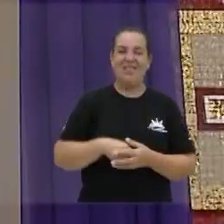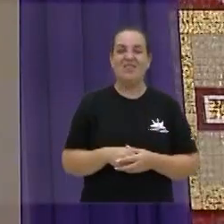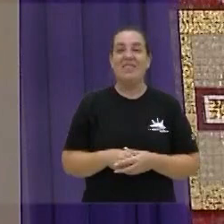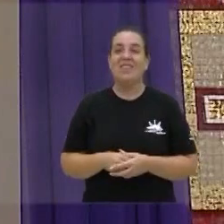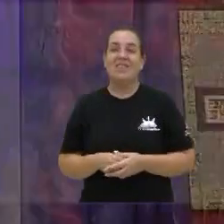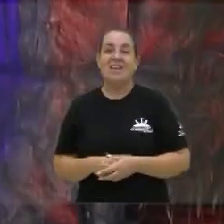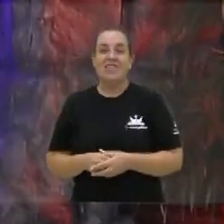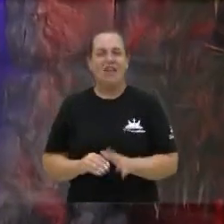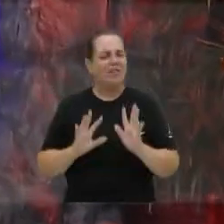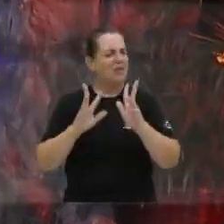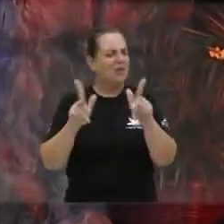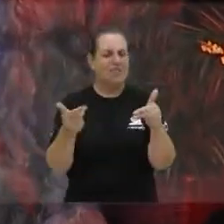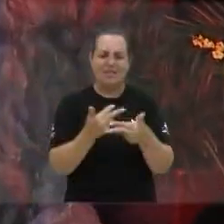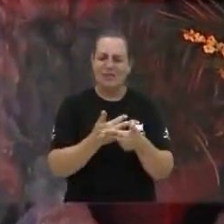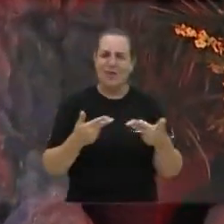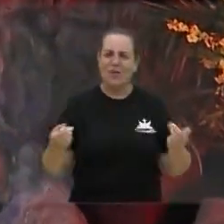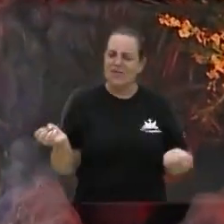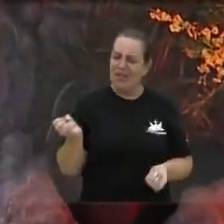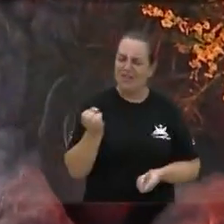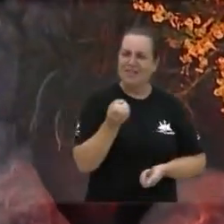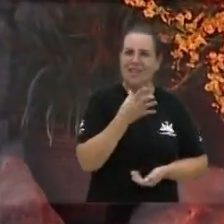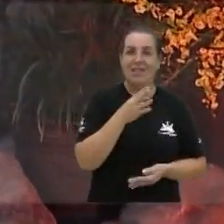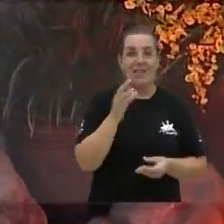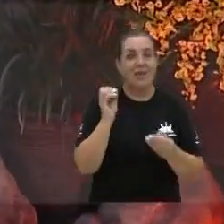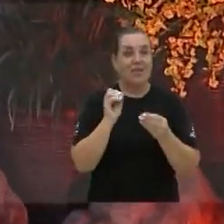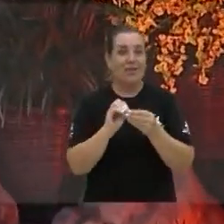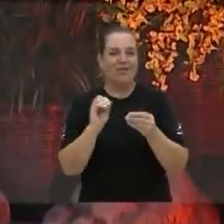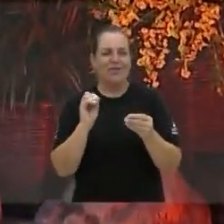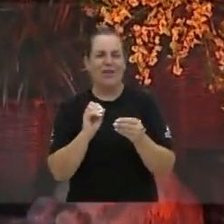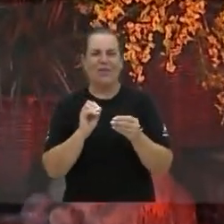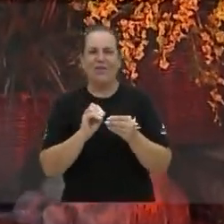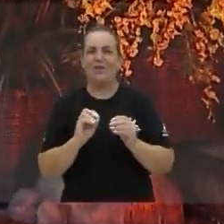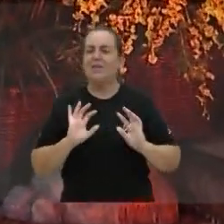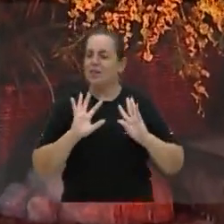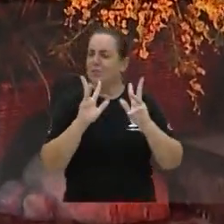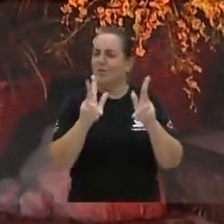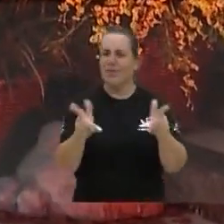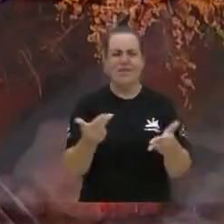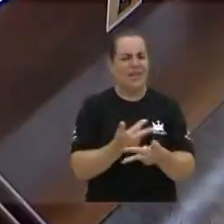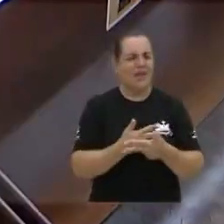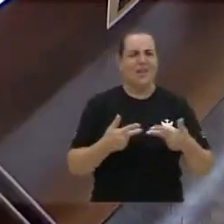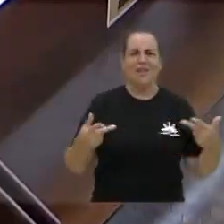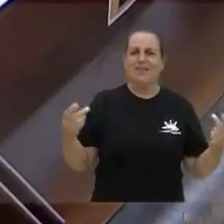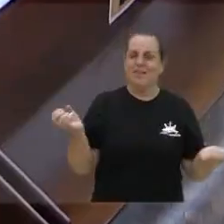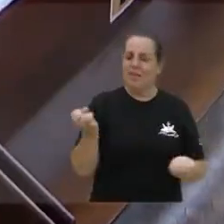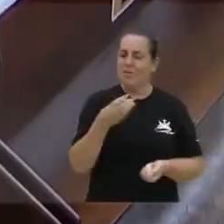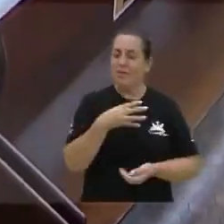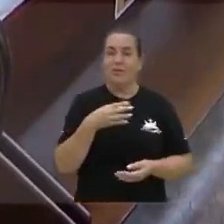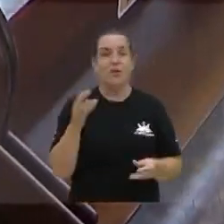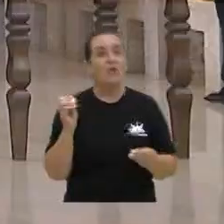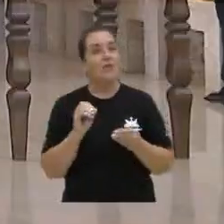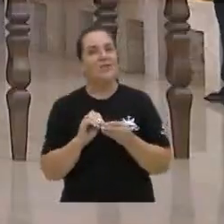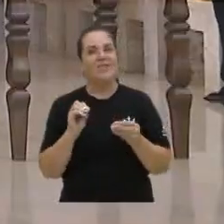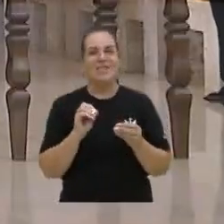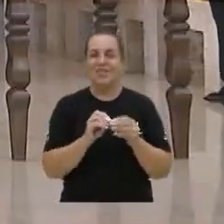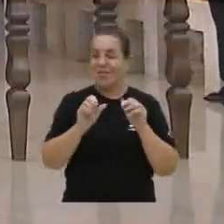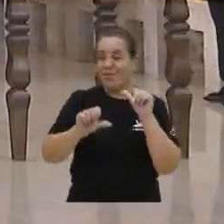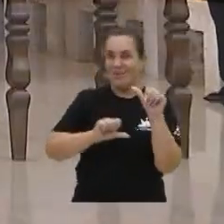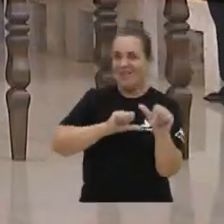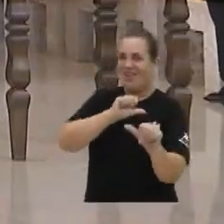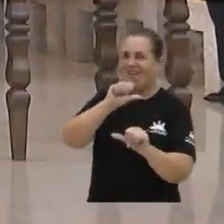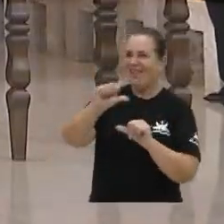Eis que faço nova todas as coisas, que faço nova todas as coisas, que faço nova todas